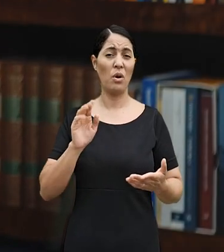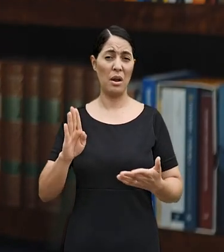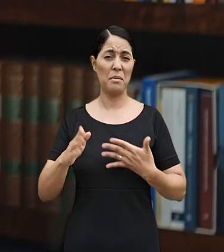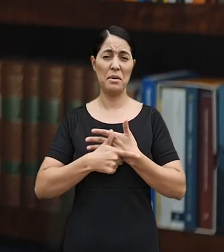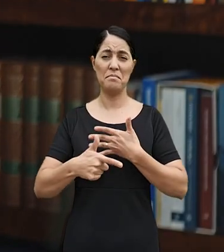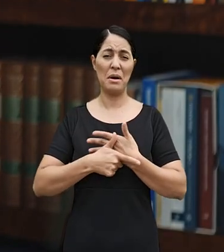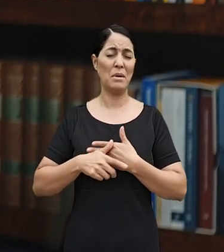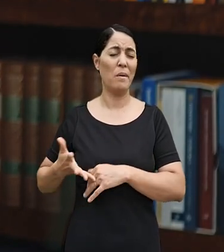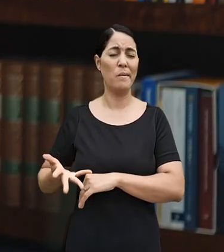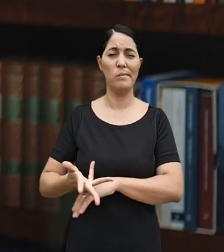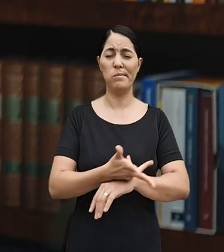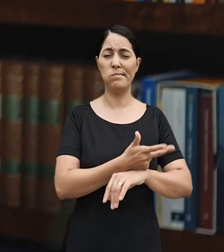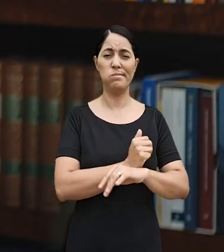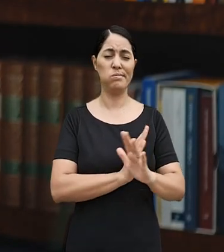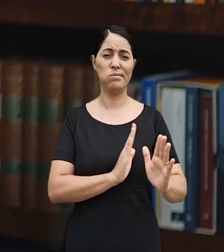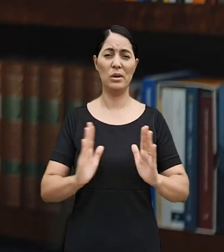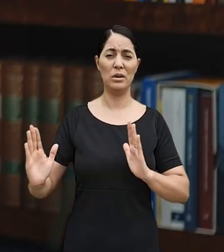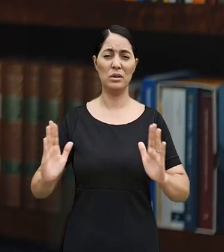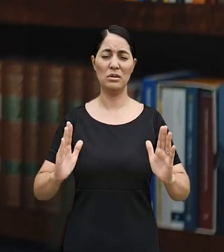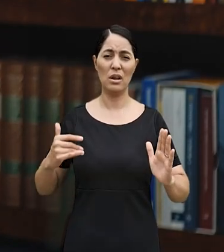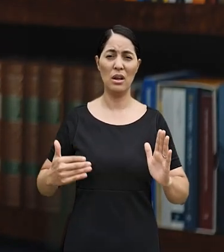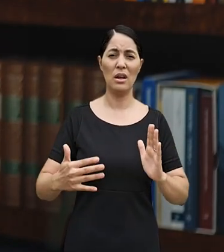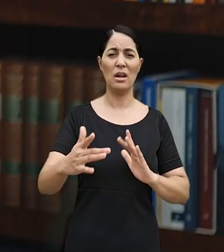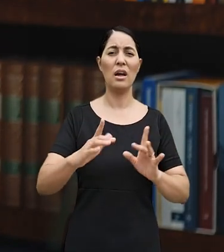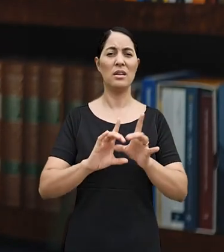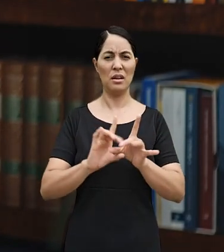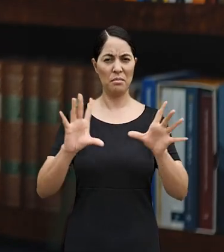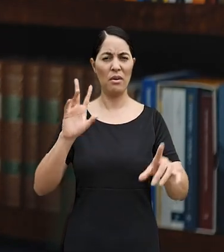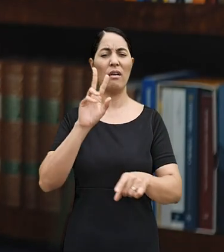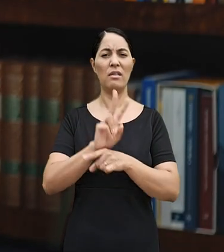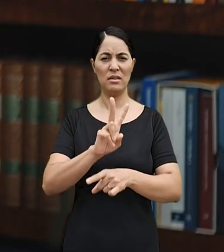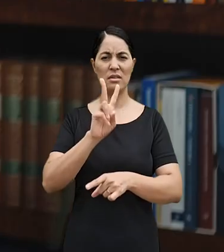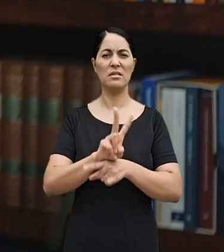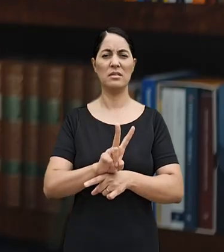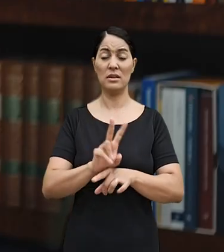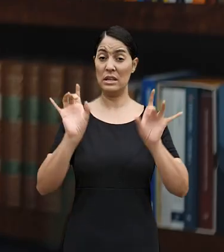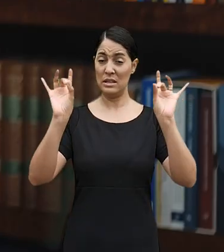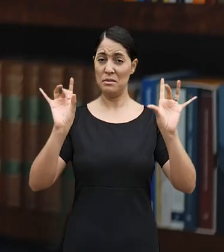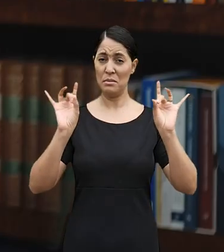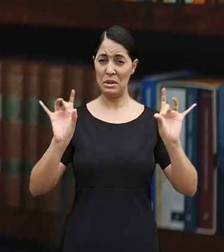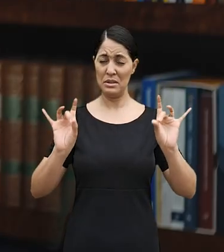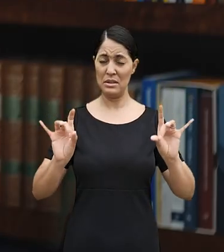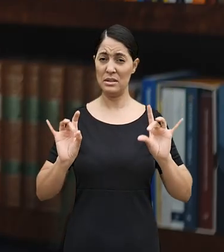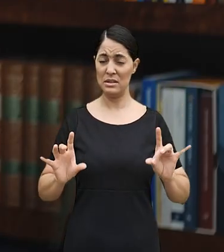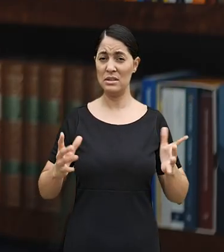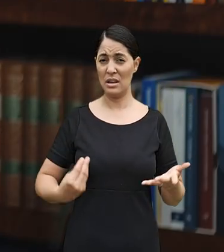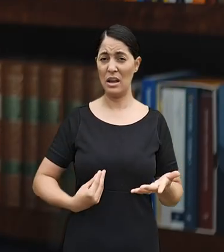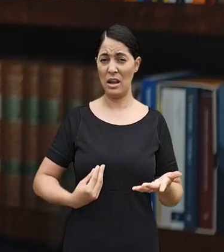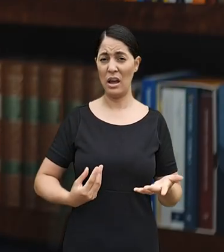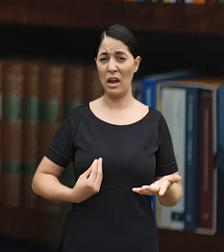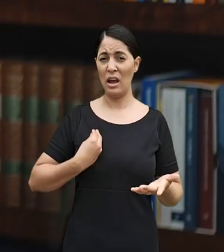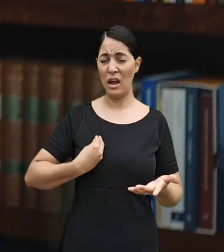um papel extraordinário ao longo do tempo em defesa da democracia e, no particular, em defesa natural, não